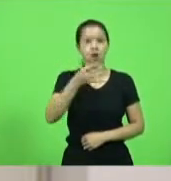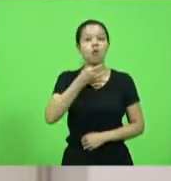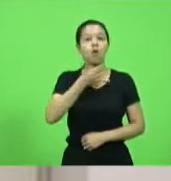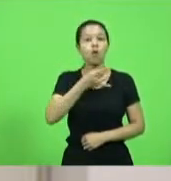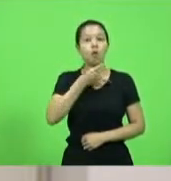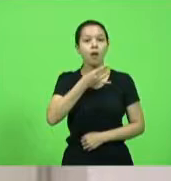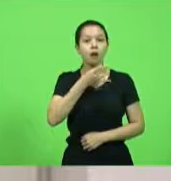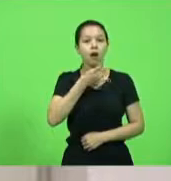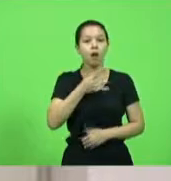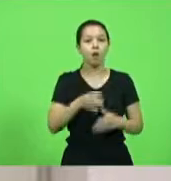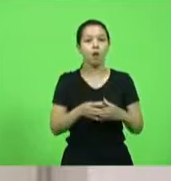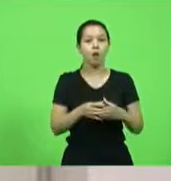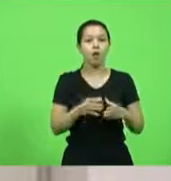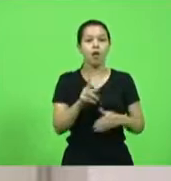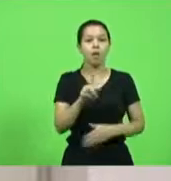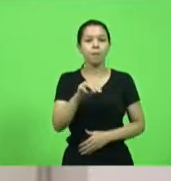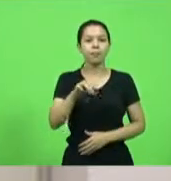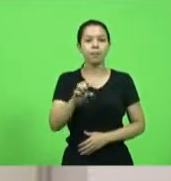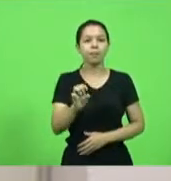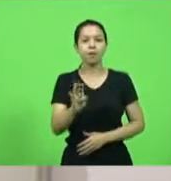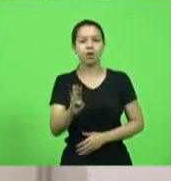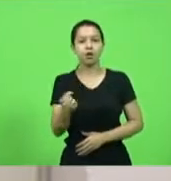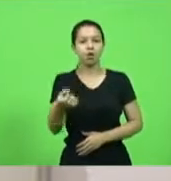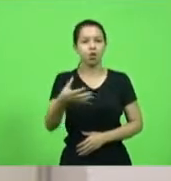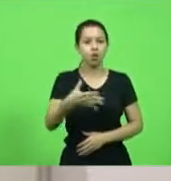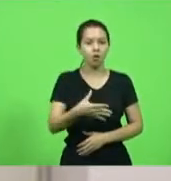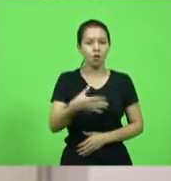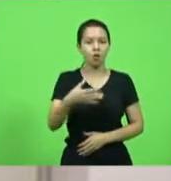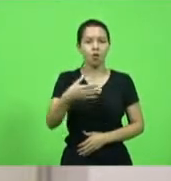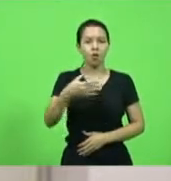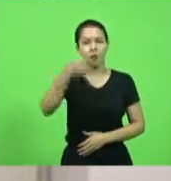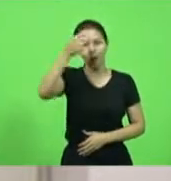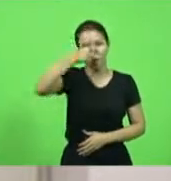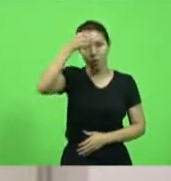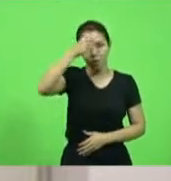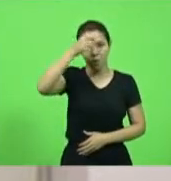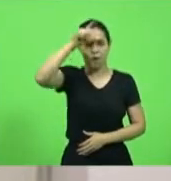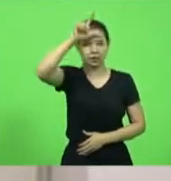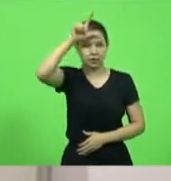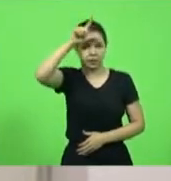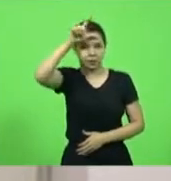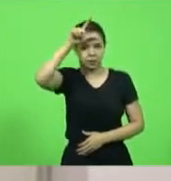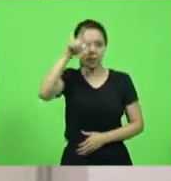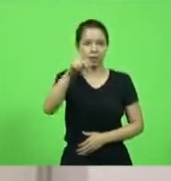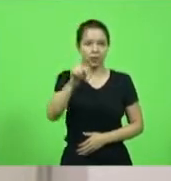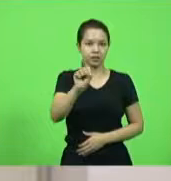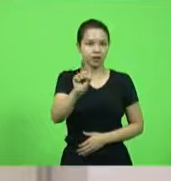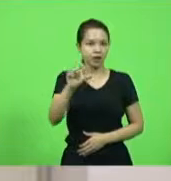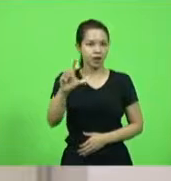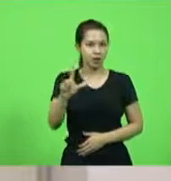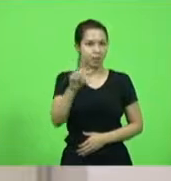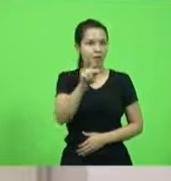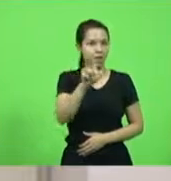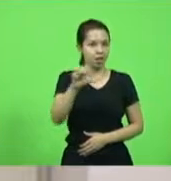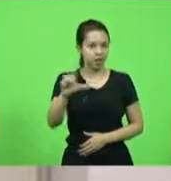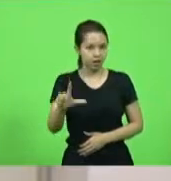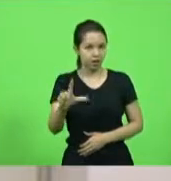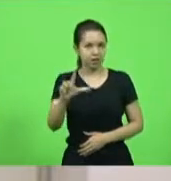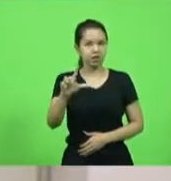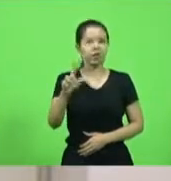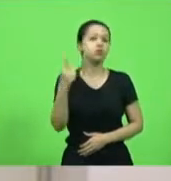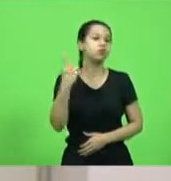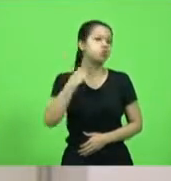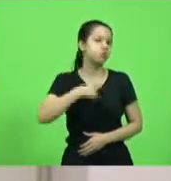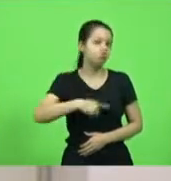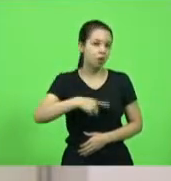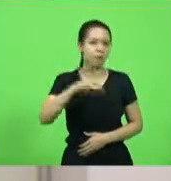Cobalcini, Bloco MDB e Novo, Maurício Skudlark e Sargento Lima, Bloco PSL e PL, e Silvio Drevik,